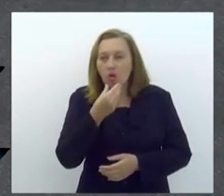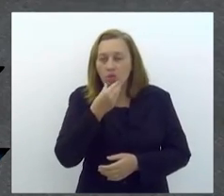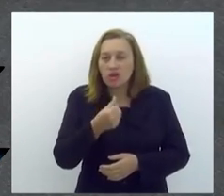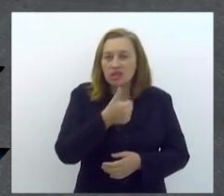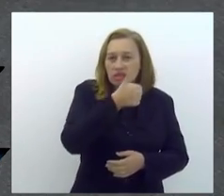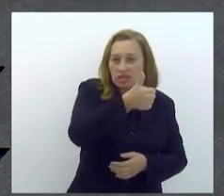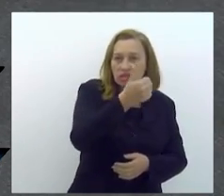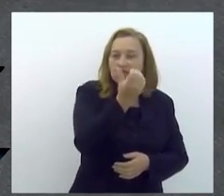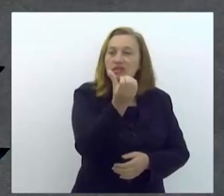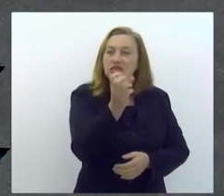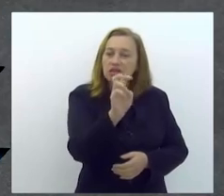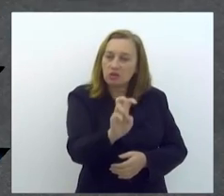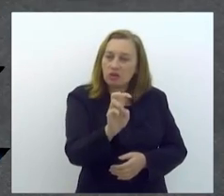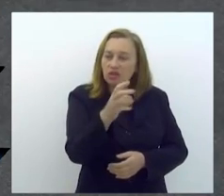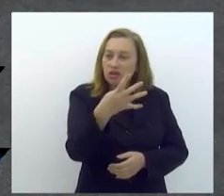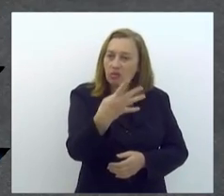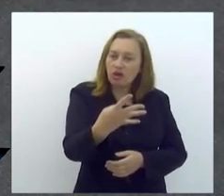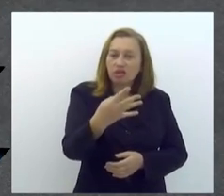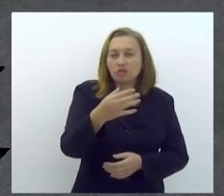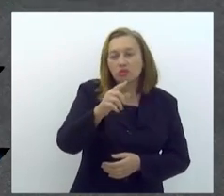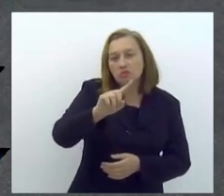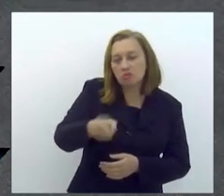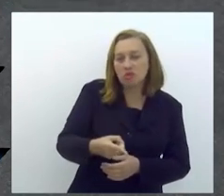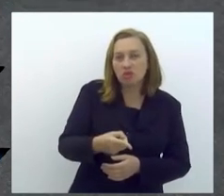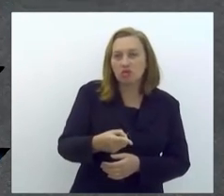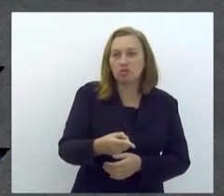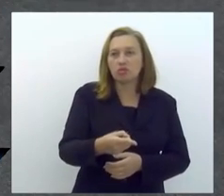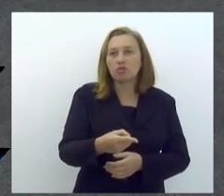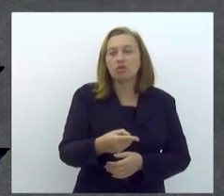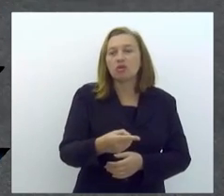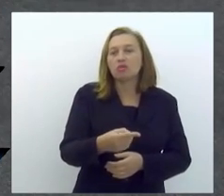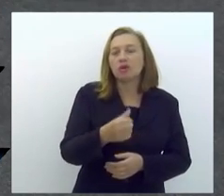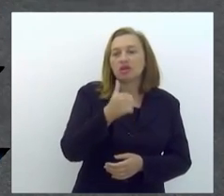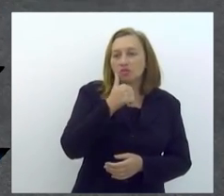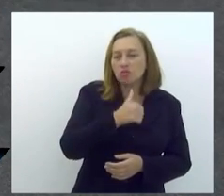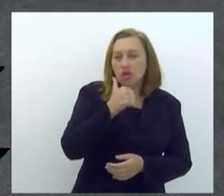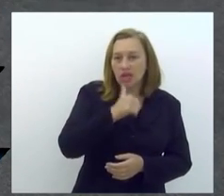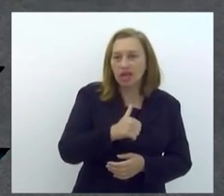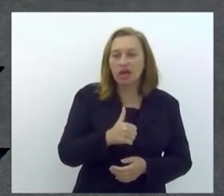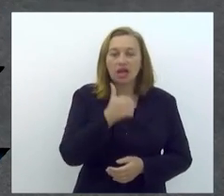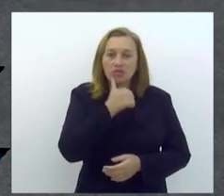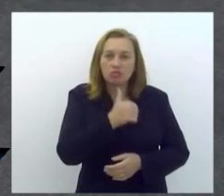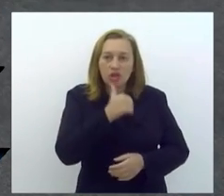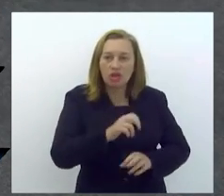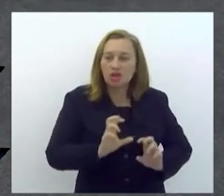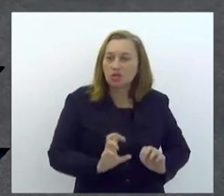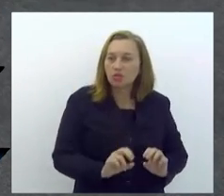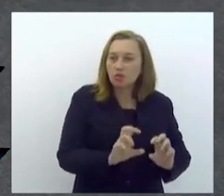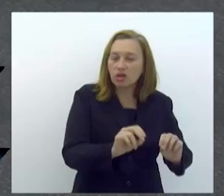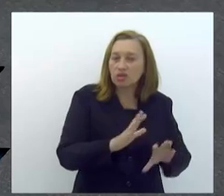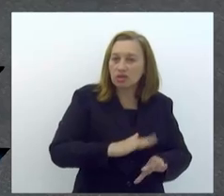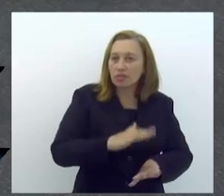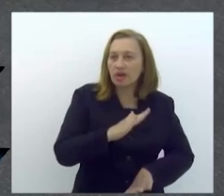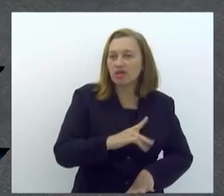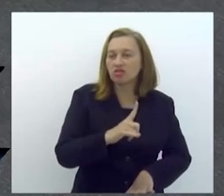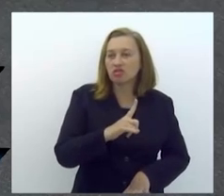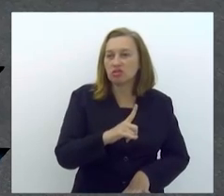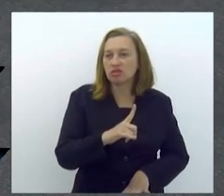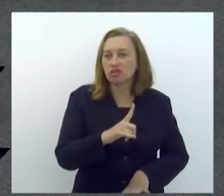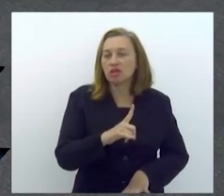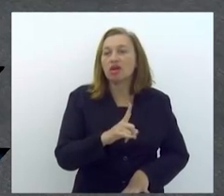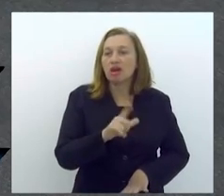Mil casos para as mulheres no que se refere as mulheres o câncer de maior incidência é